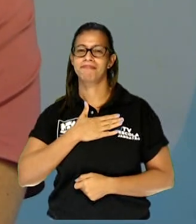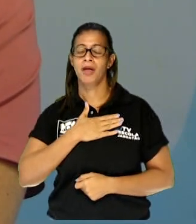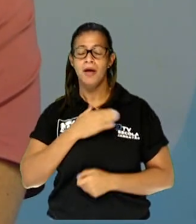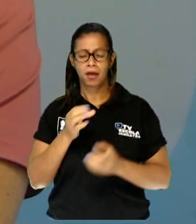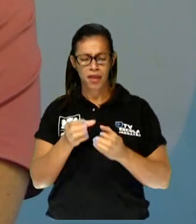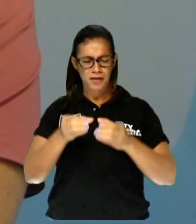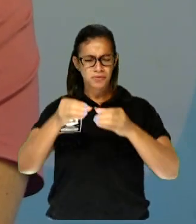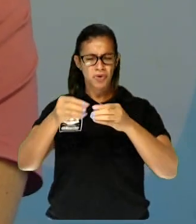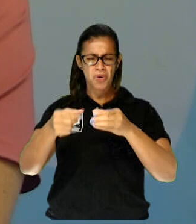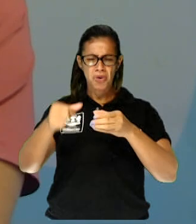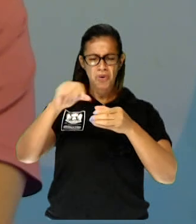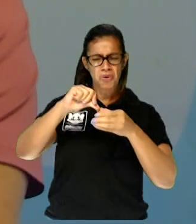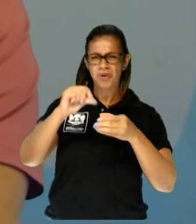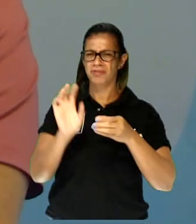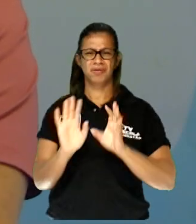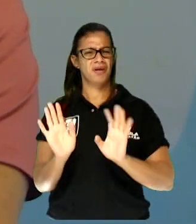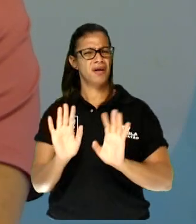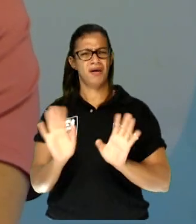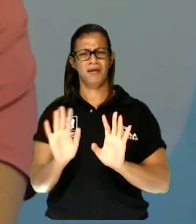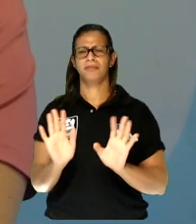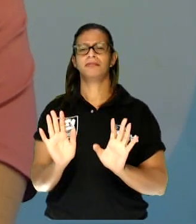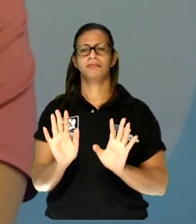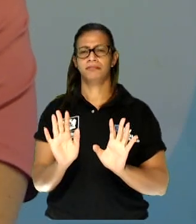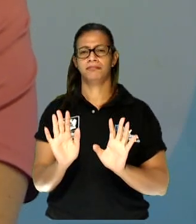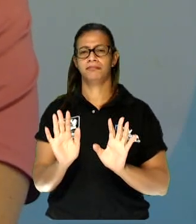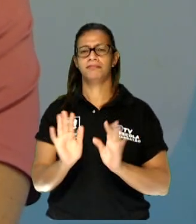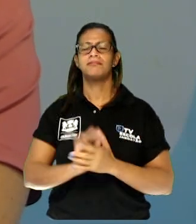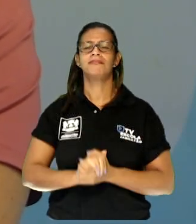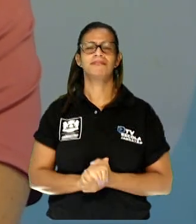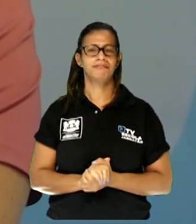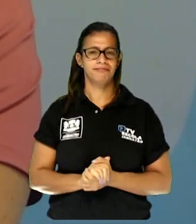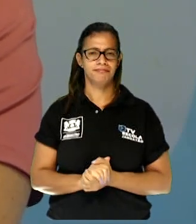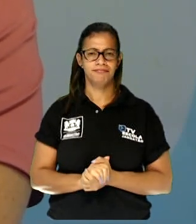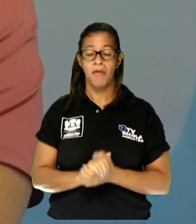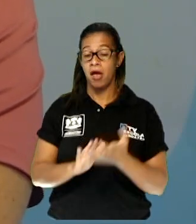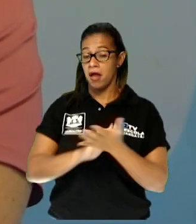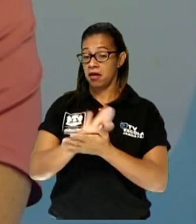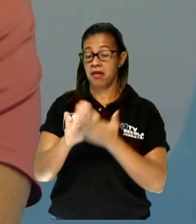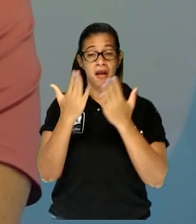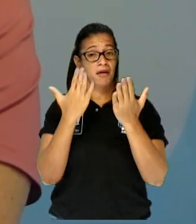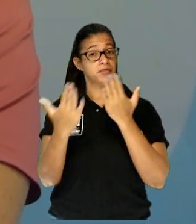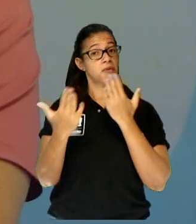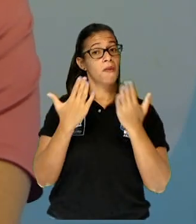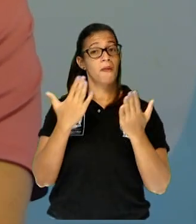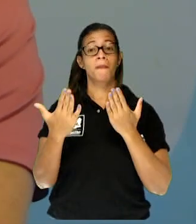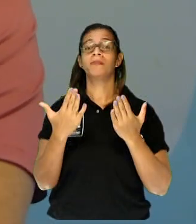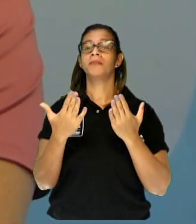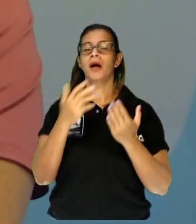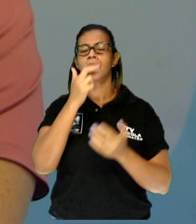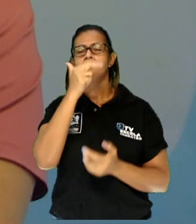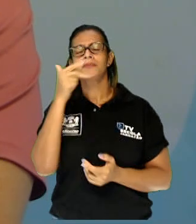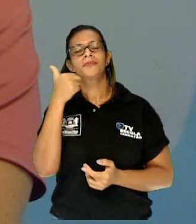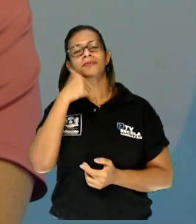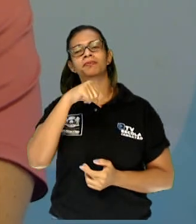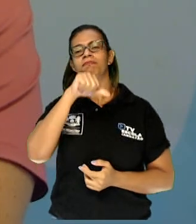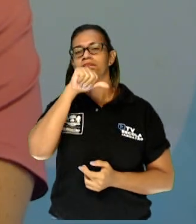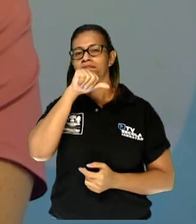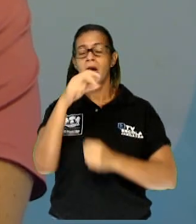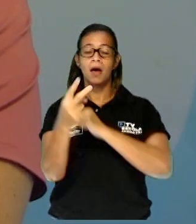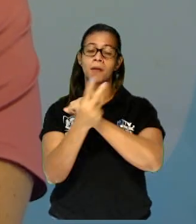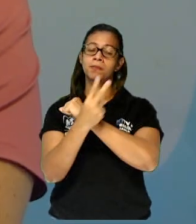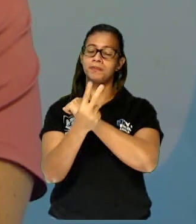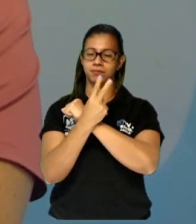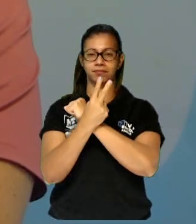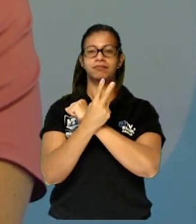uma gaveta, numa caixa e nem mesmo numa colher. Nada se compara ao cheiro de mãe, de alguém que cuida da gente,